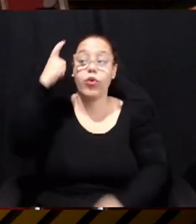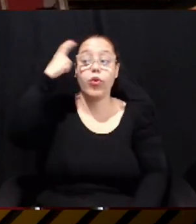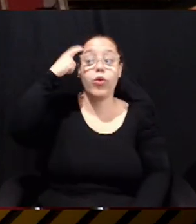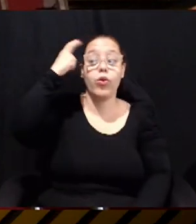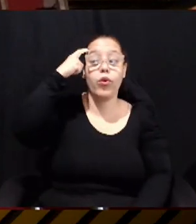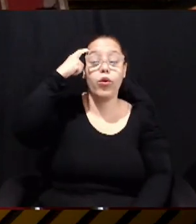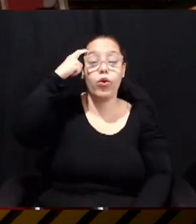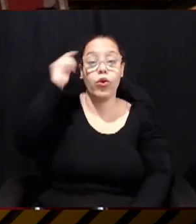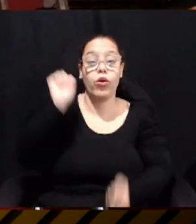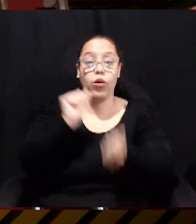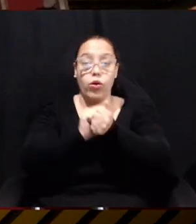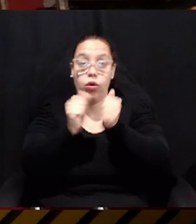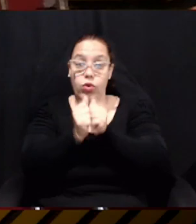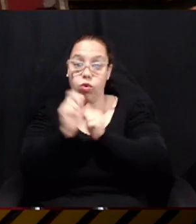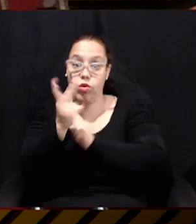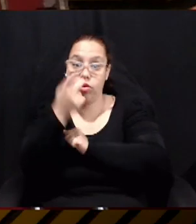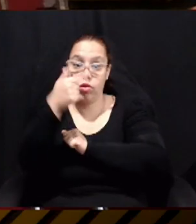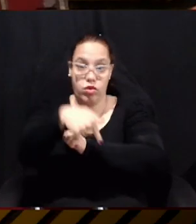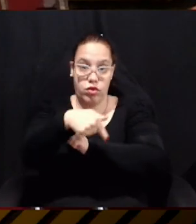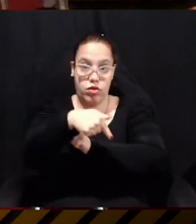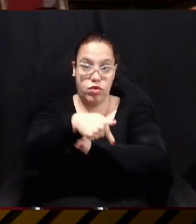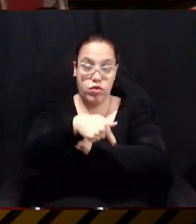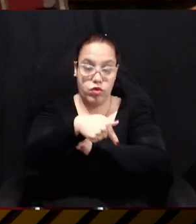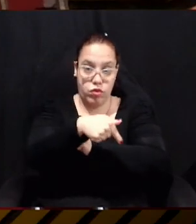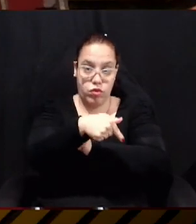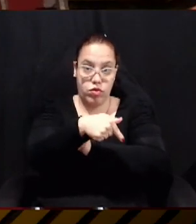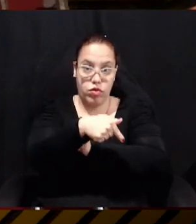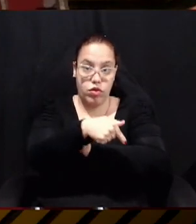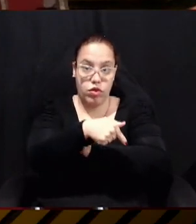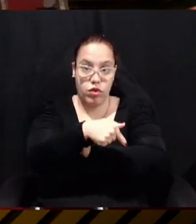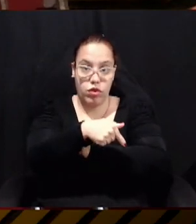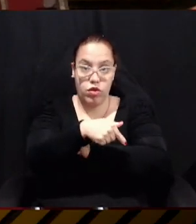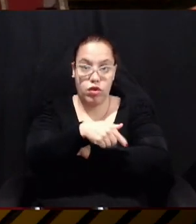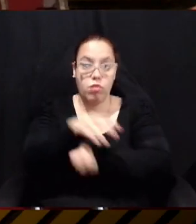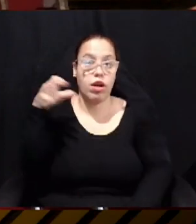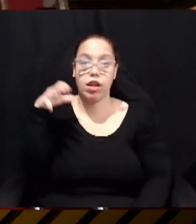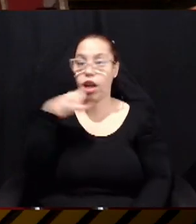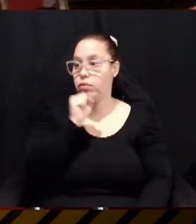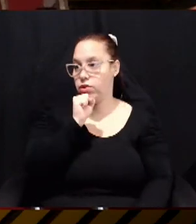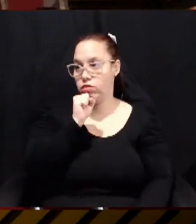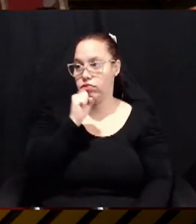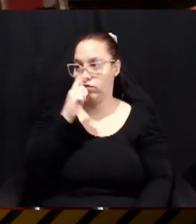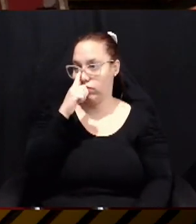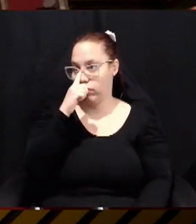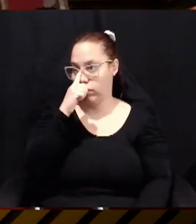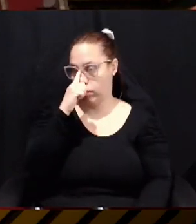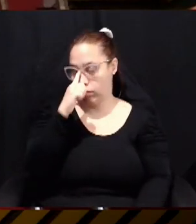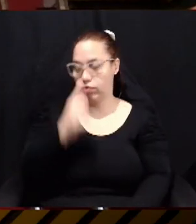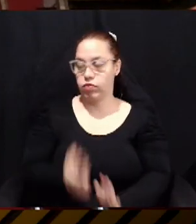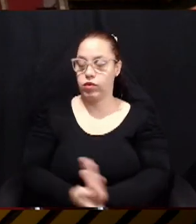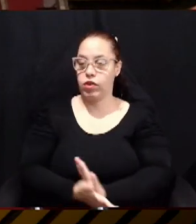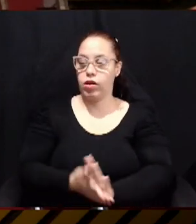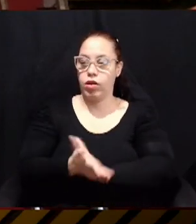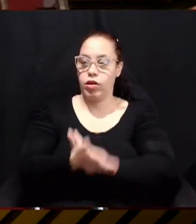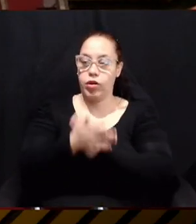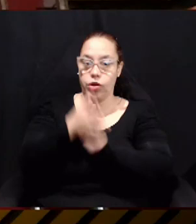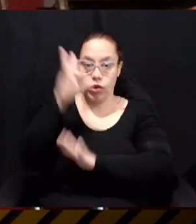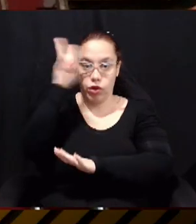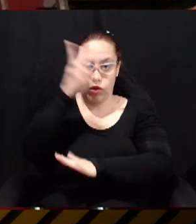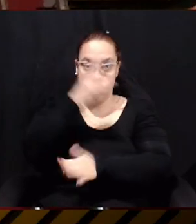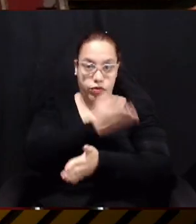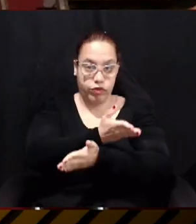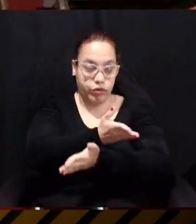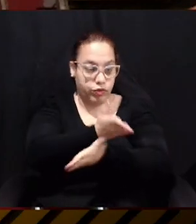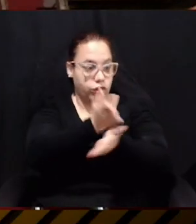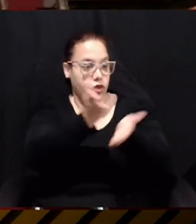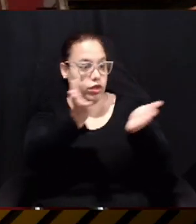adaptar para um quadrinho, porque seria uma forma de viabilizar mais rápido e fazer a história chegar nas pessoas, né? De